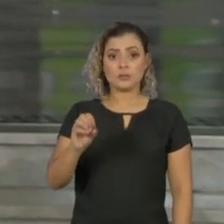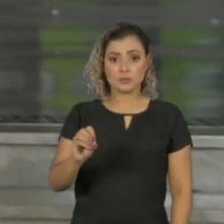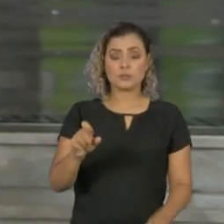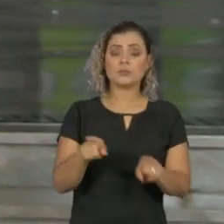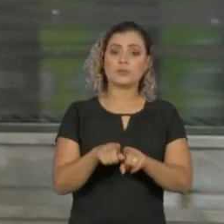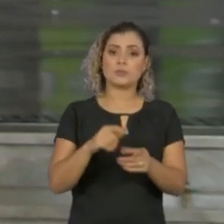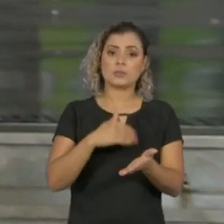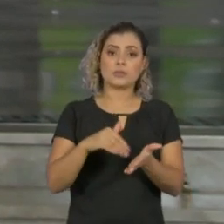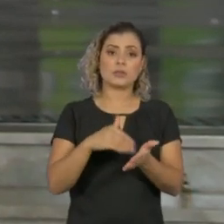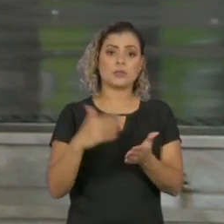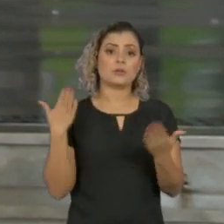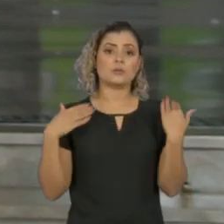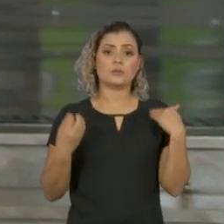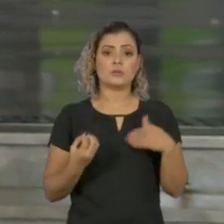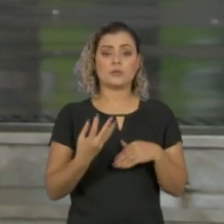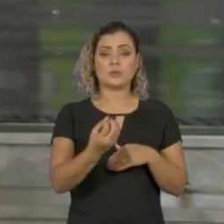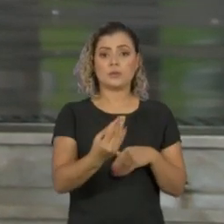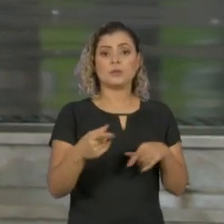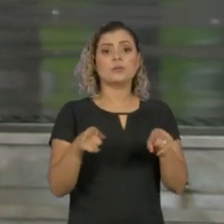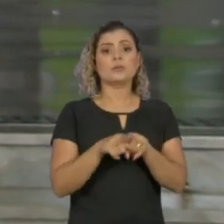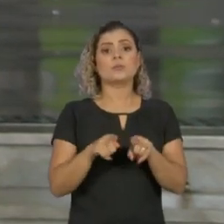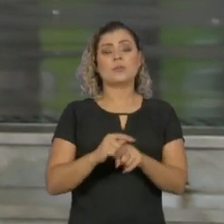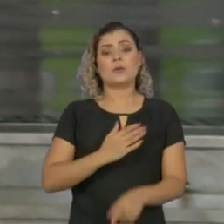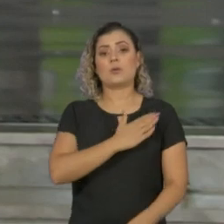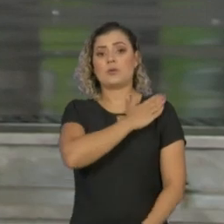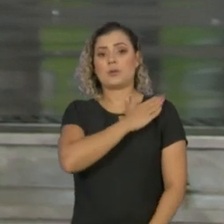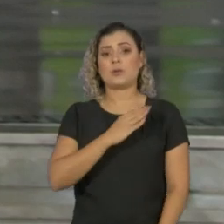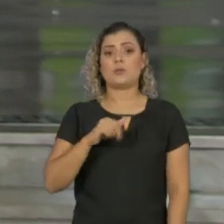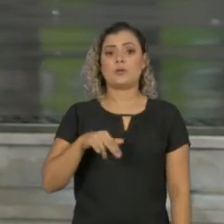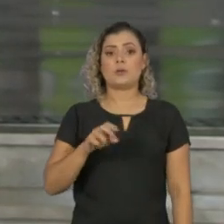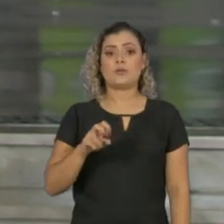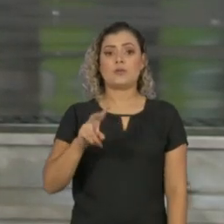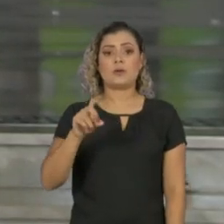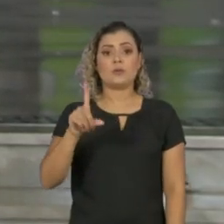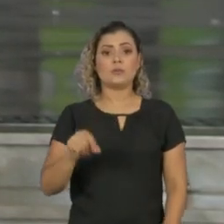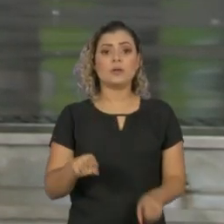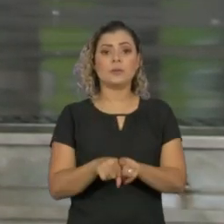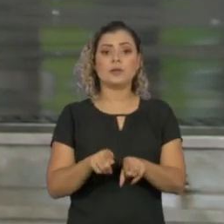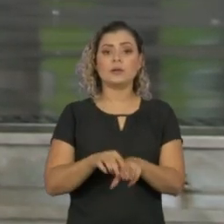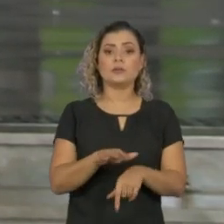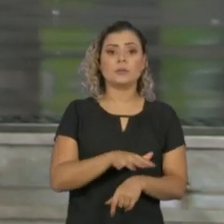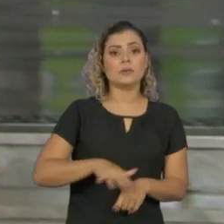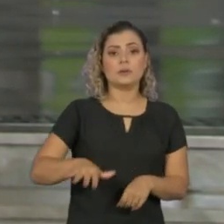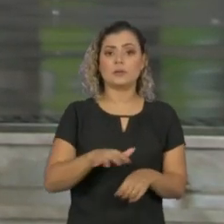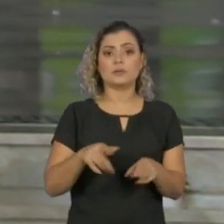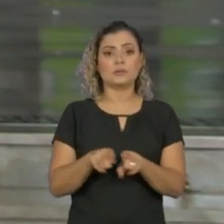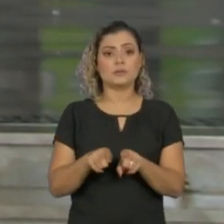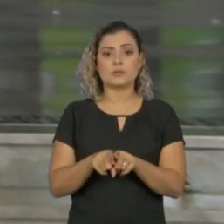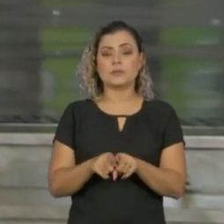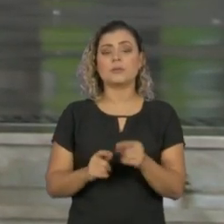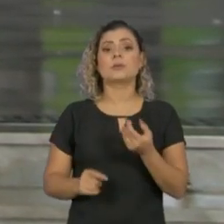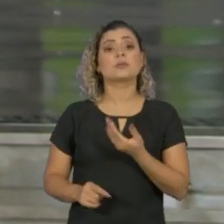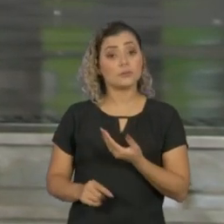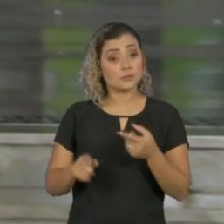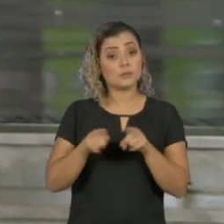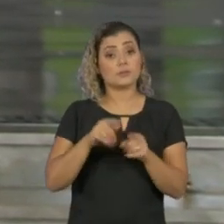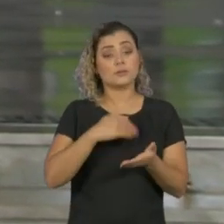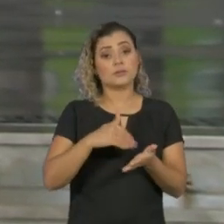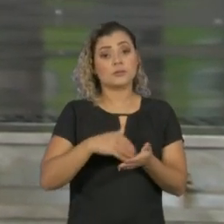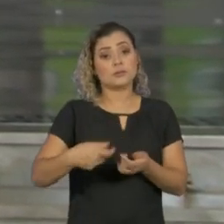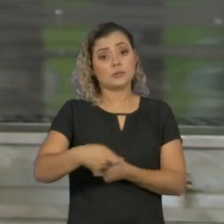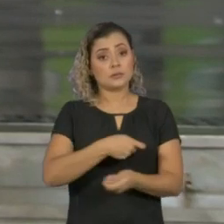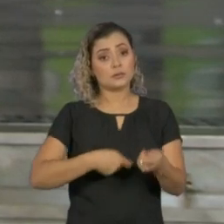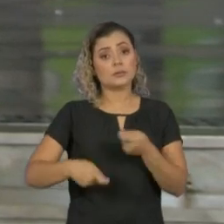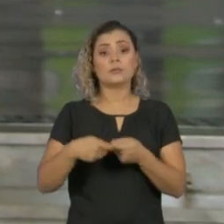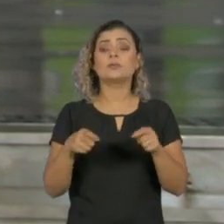secretário de Turismo, Coronel Nivaldo, secretário de Administração Penitenciária, Patrícia Ellen, secretária de Desenvolvimento Econômico, Kleber